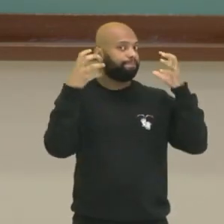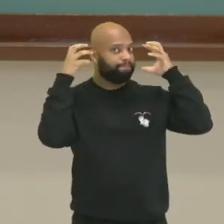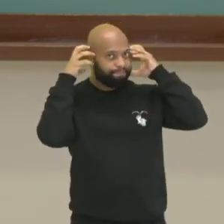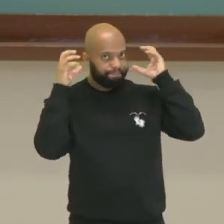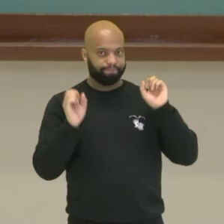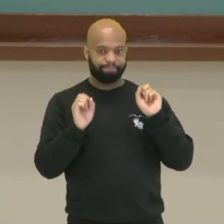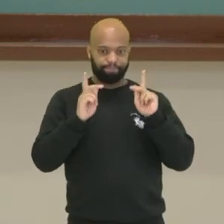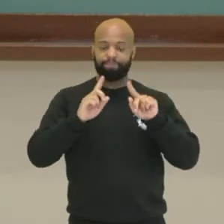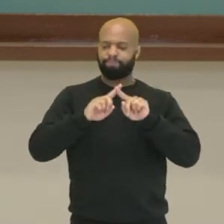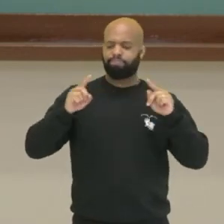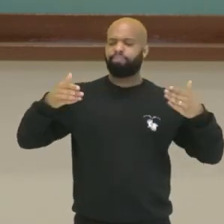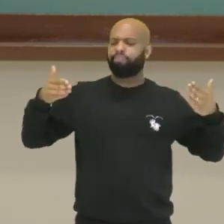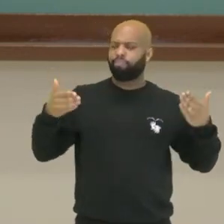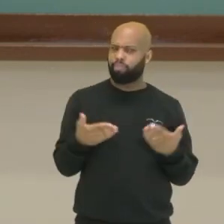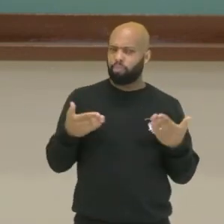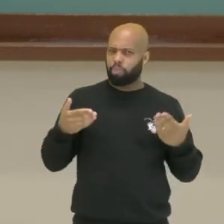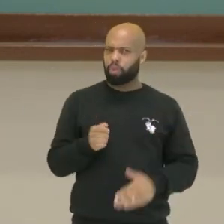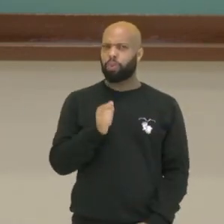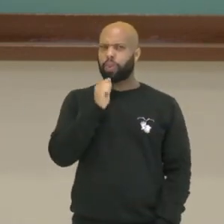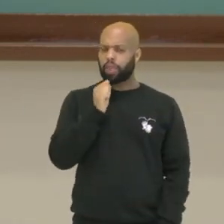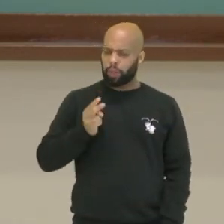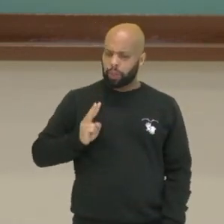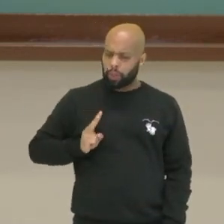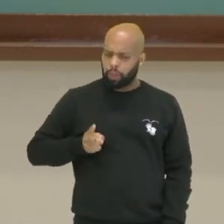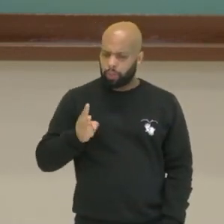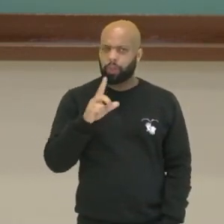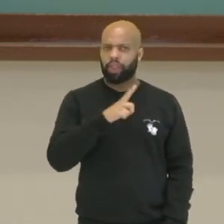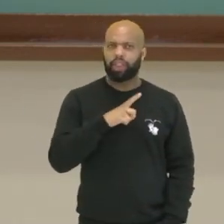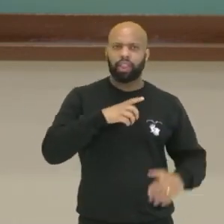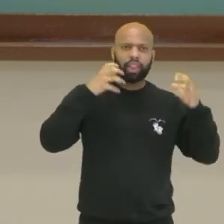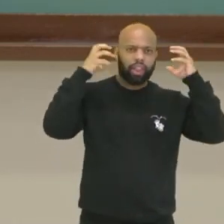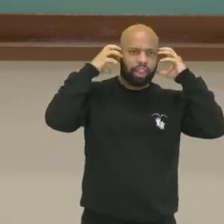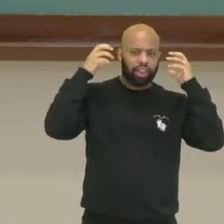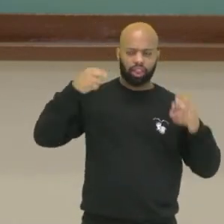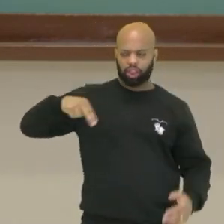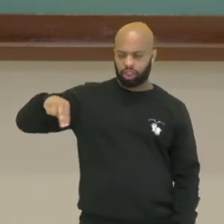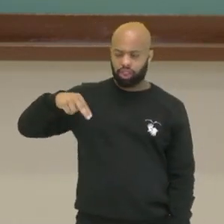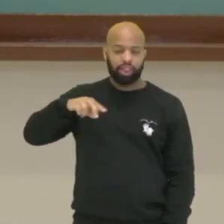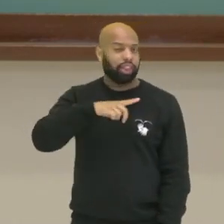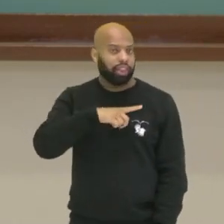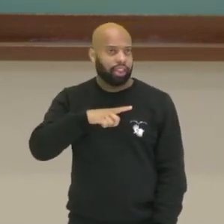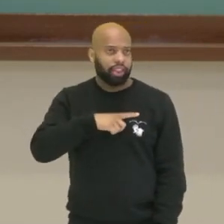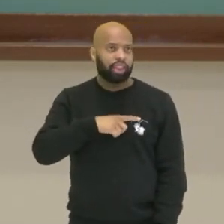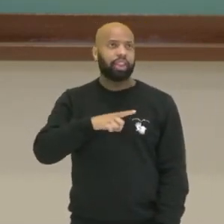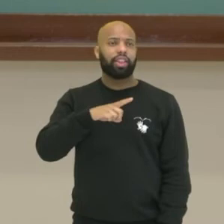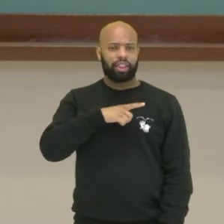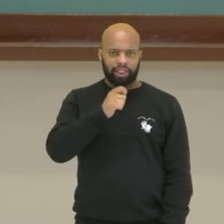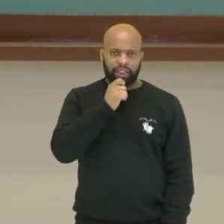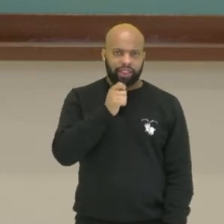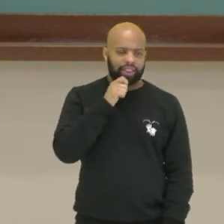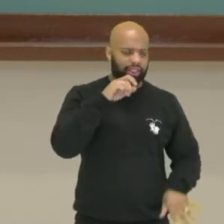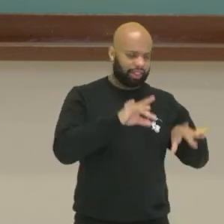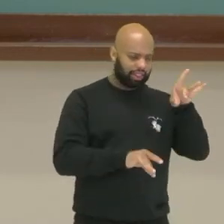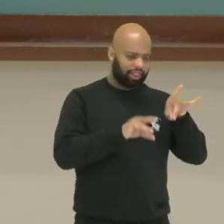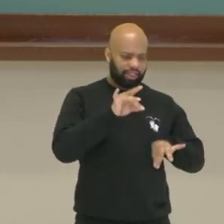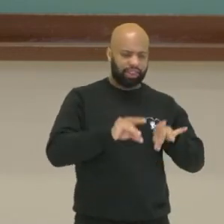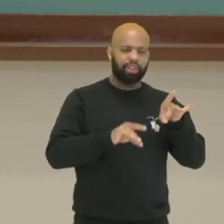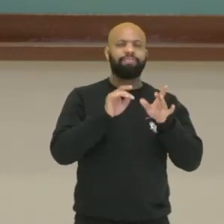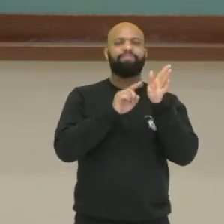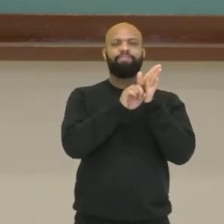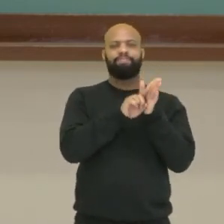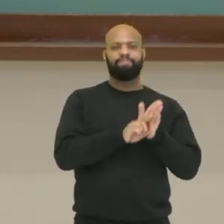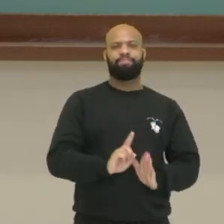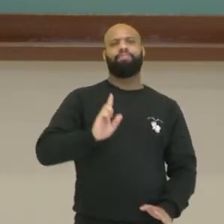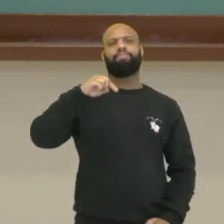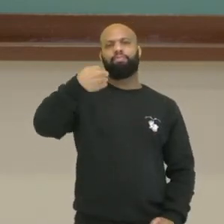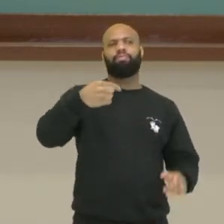rádio, será que ainda hoje existe radionovela? Será que ainda hoje existe radioteatro? Vale a pesquisa depois da